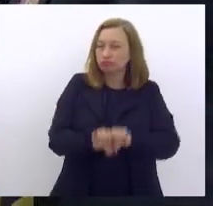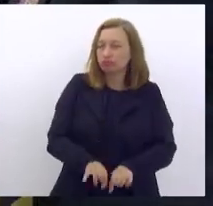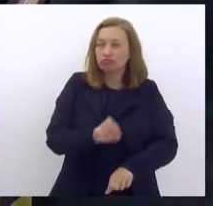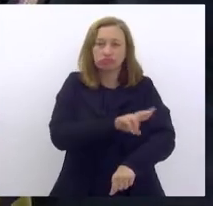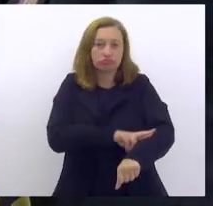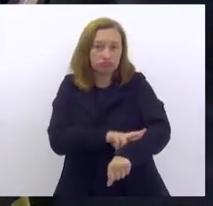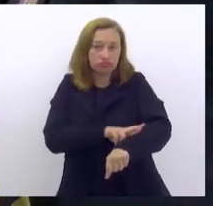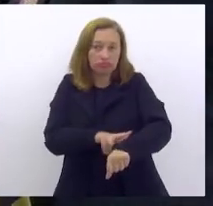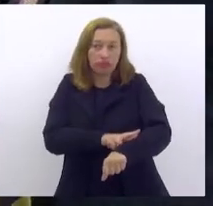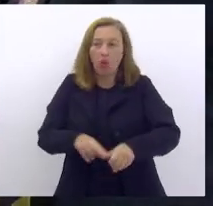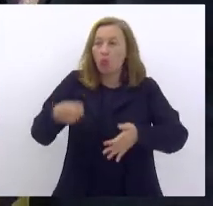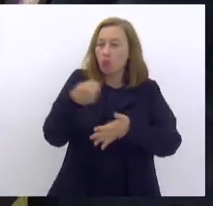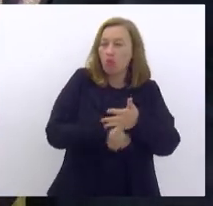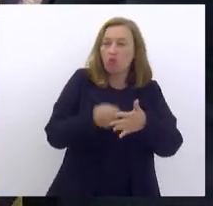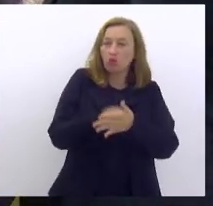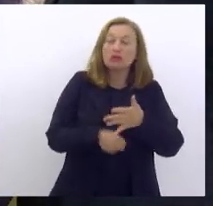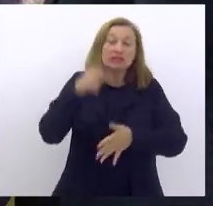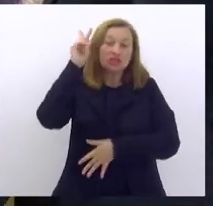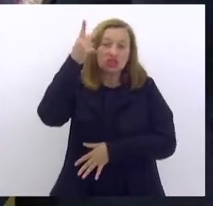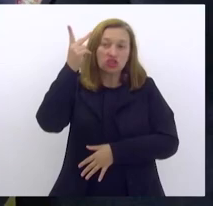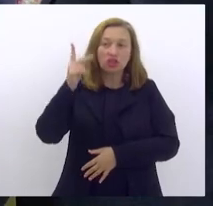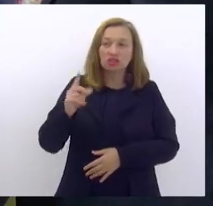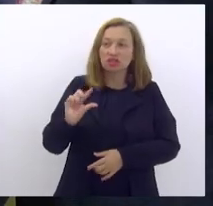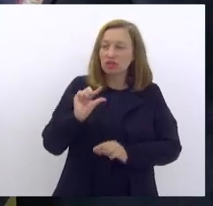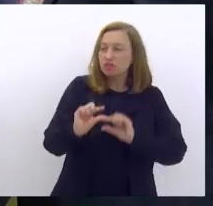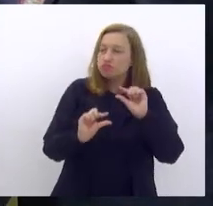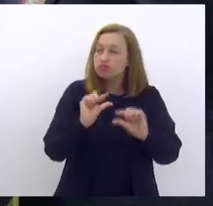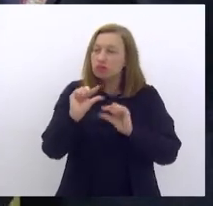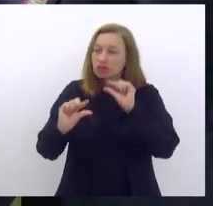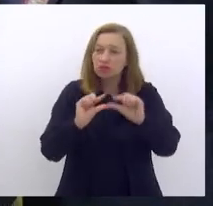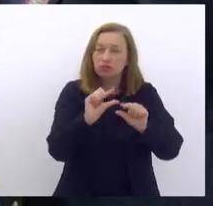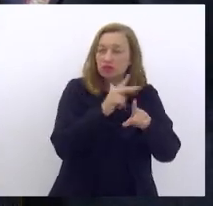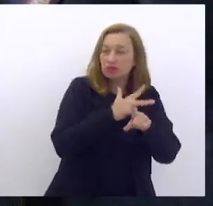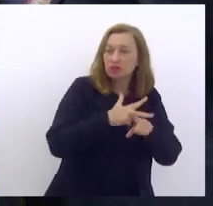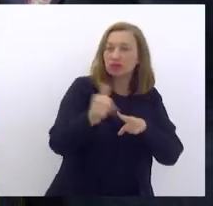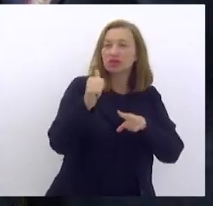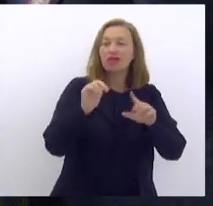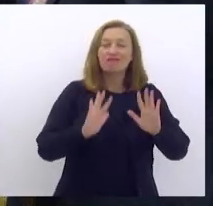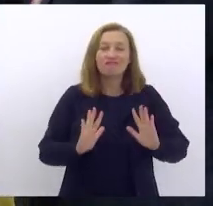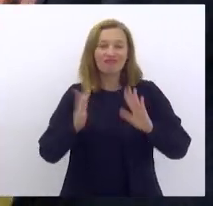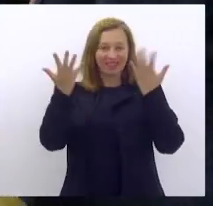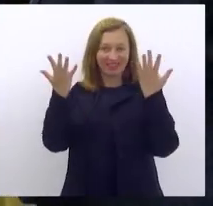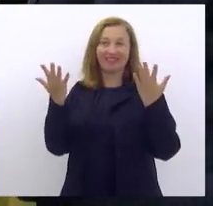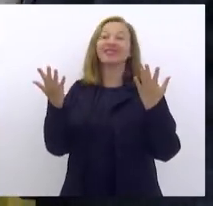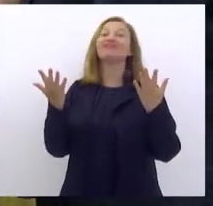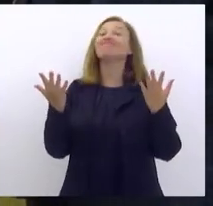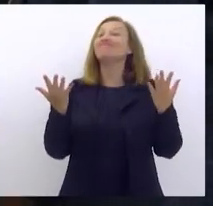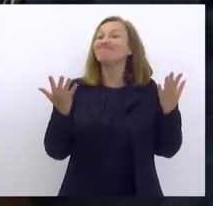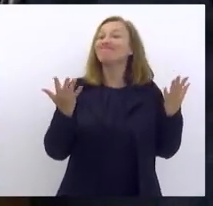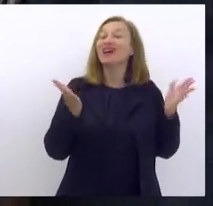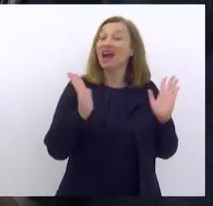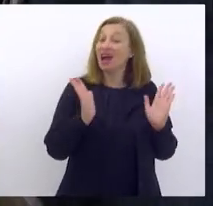luta histórica. E pequenas vitórias têm que ser comemoradas.